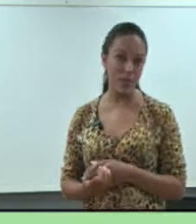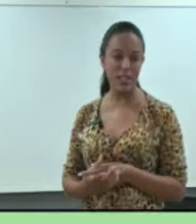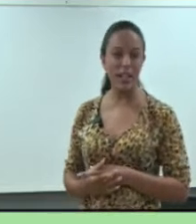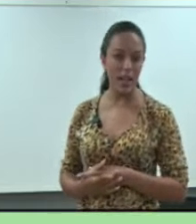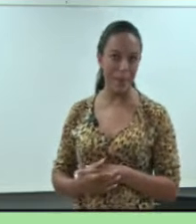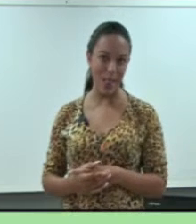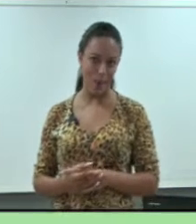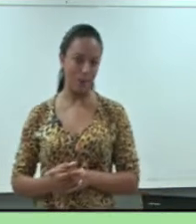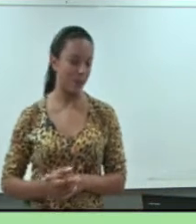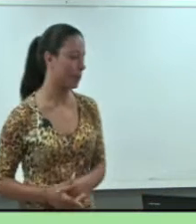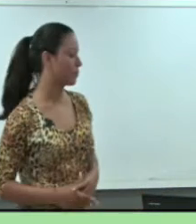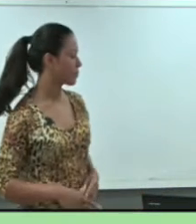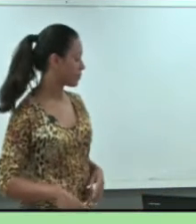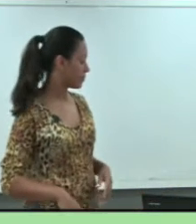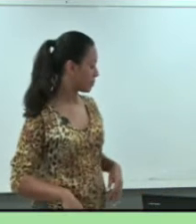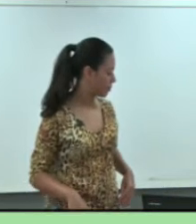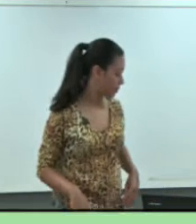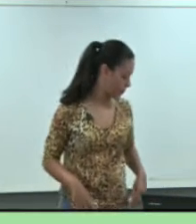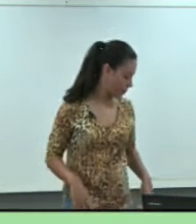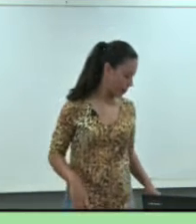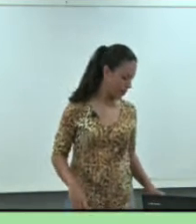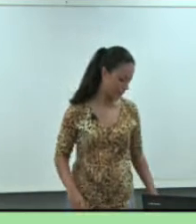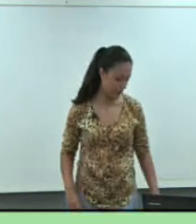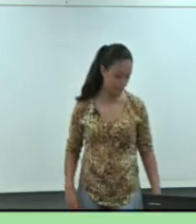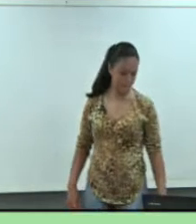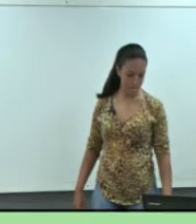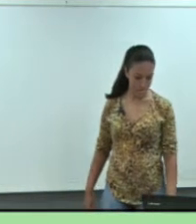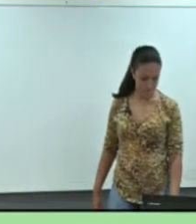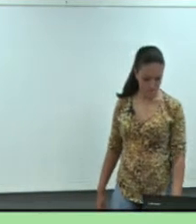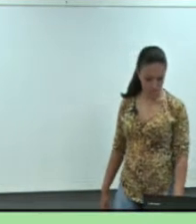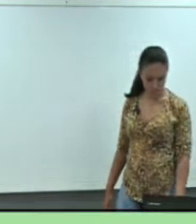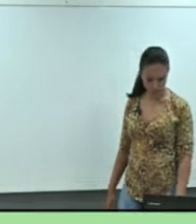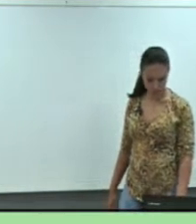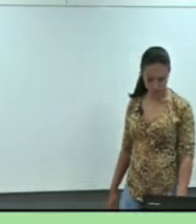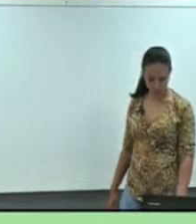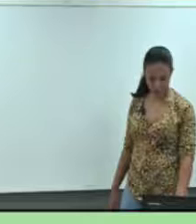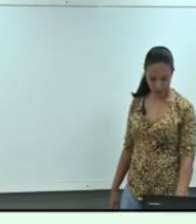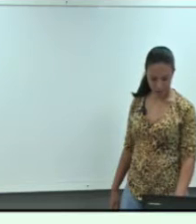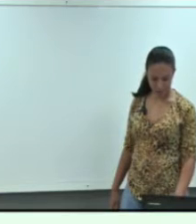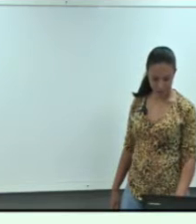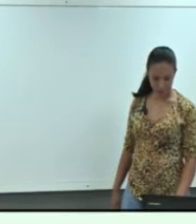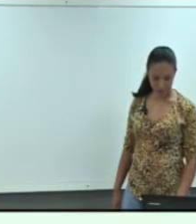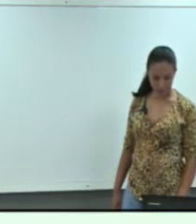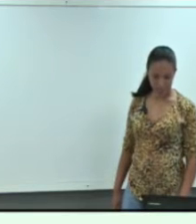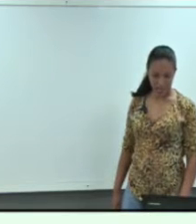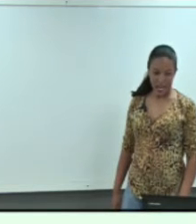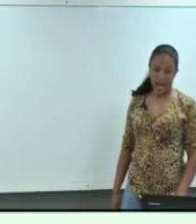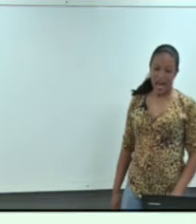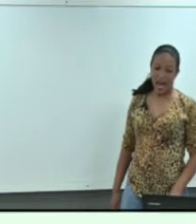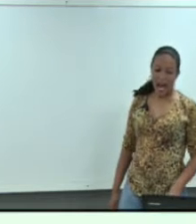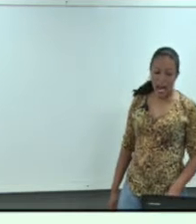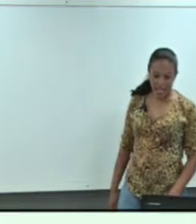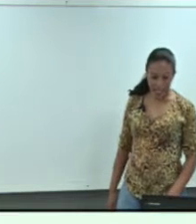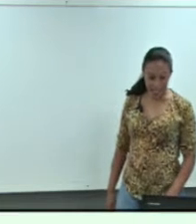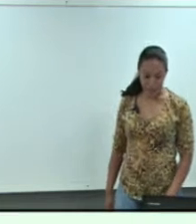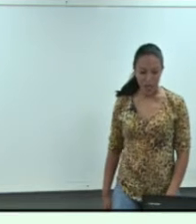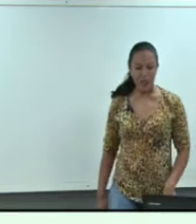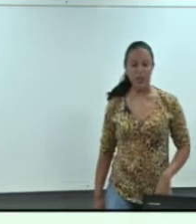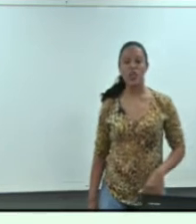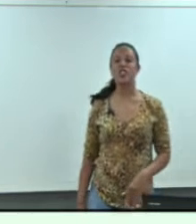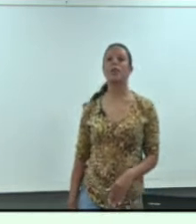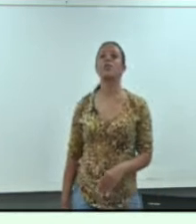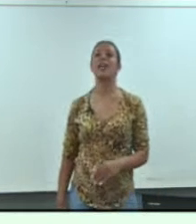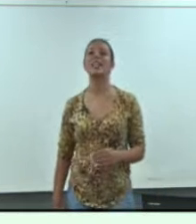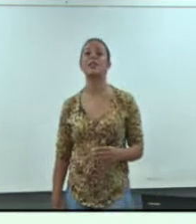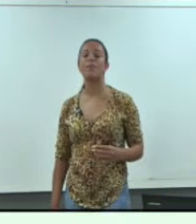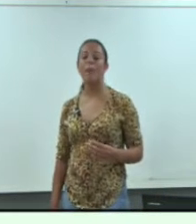mudas vamos entender melhor G1 E aí